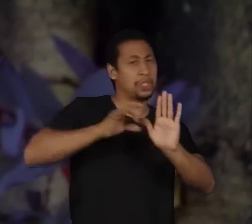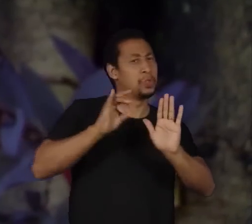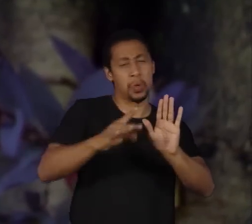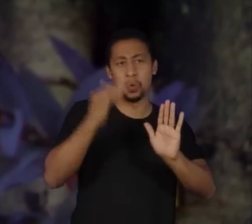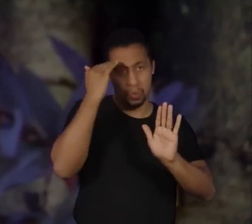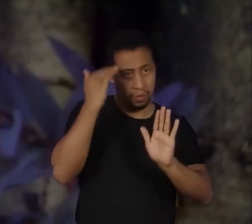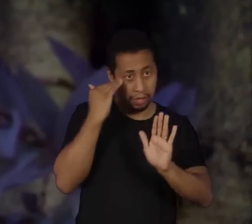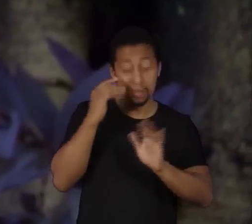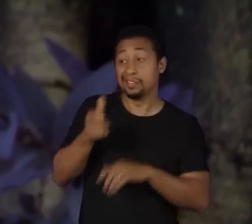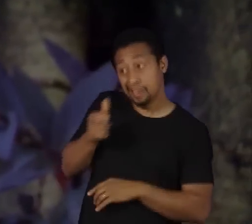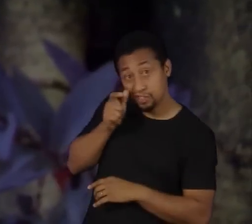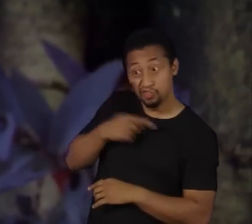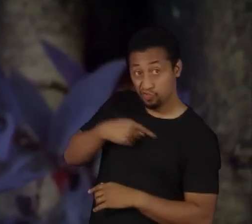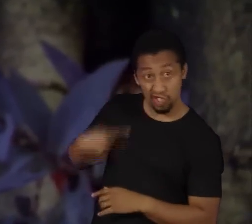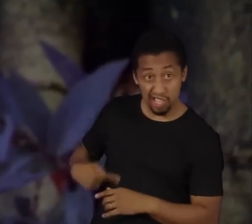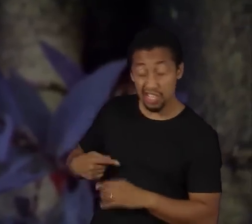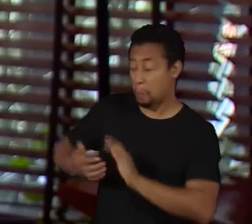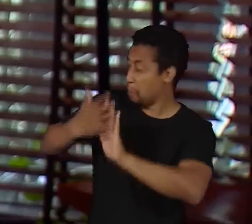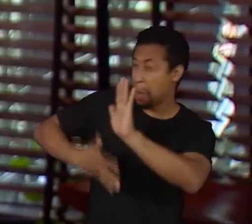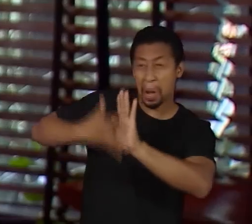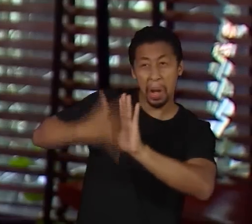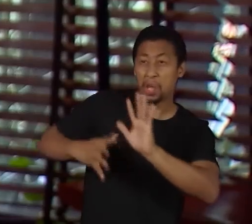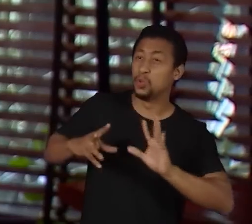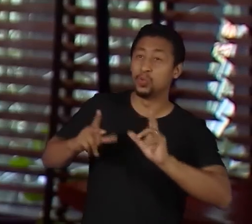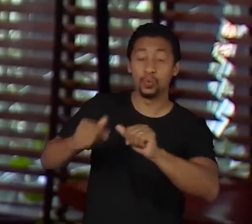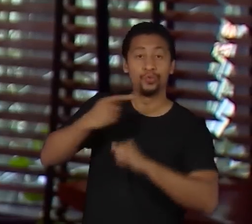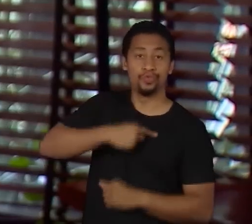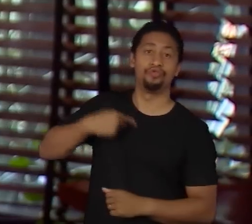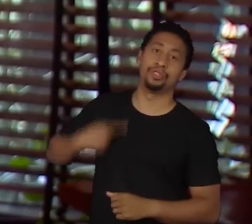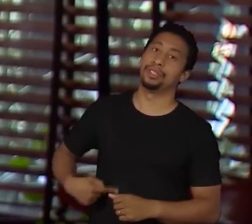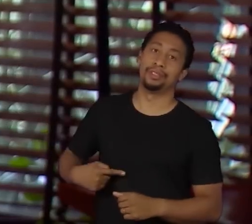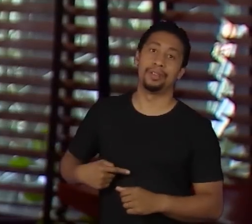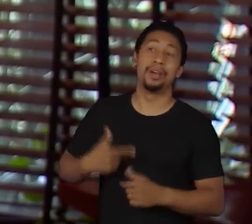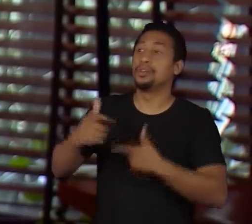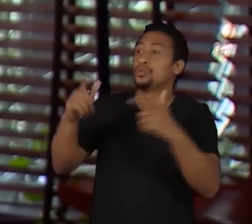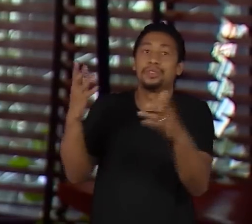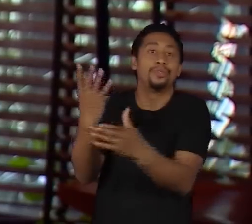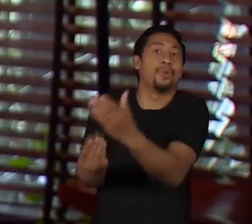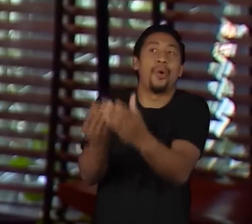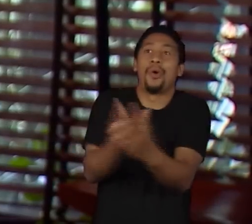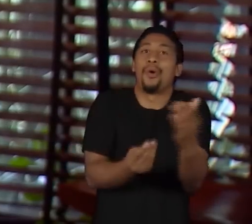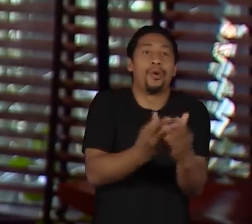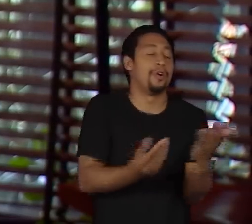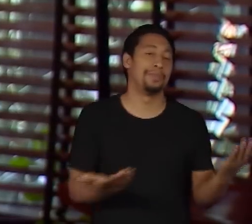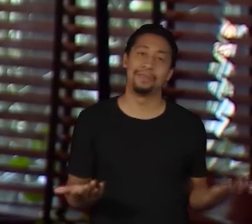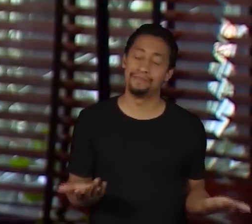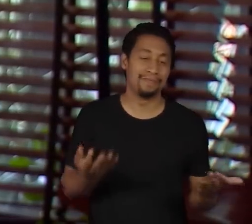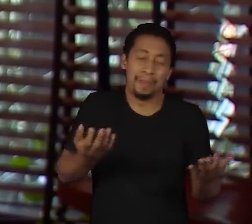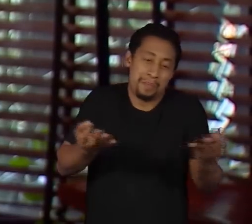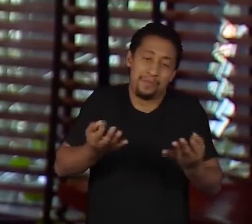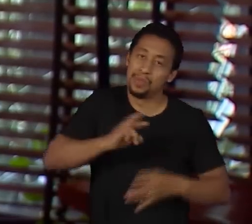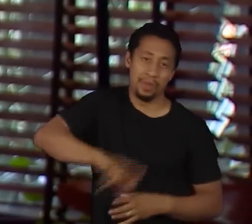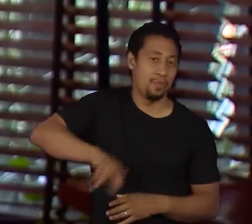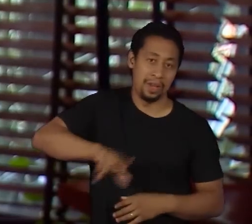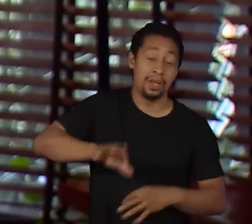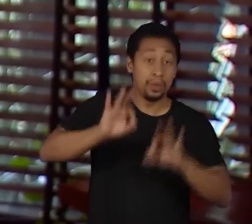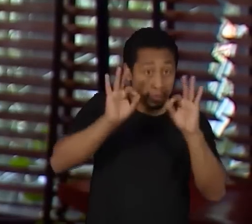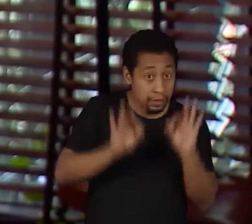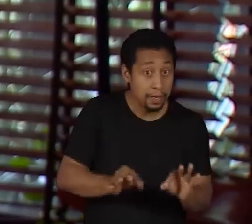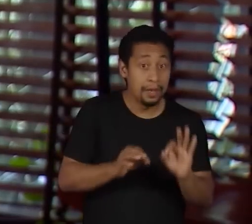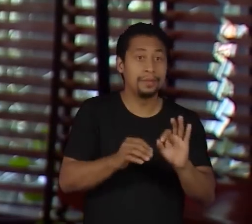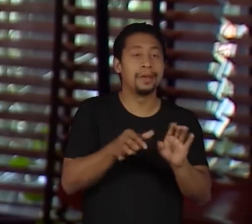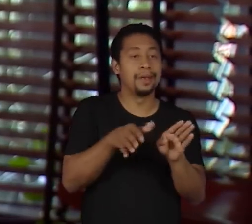só vai aparecer chinês, some todo o resto. E se fosse um sistema perfeito, o que ele deveria recomendar? Ele deveria